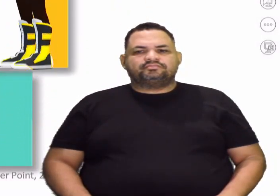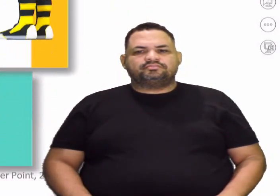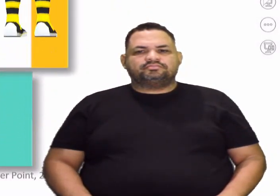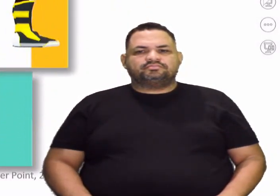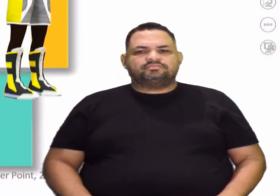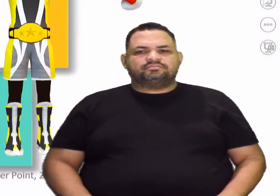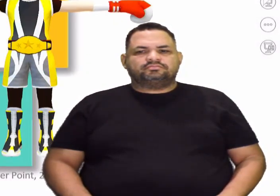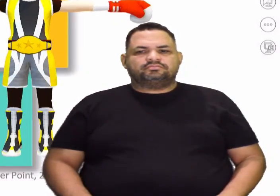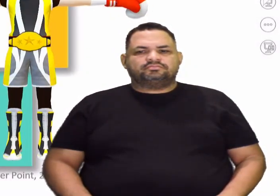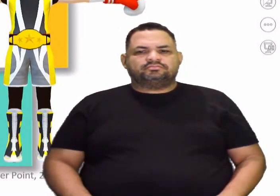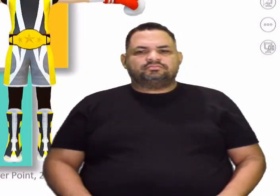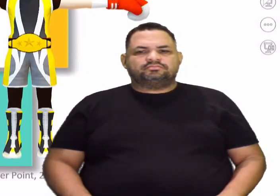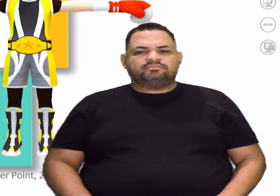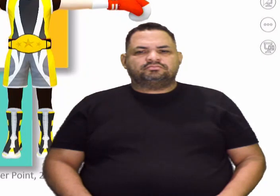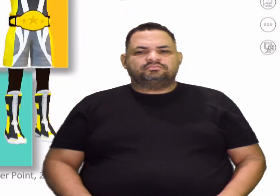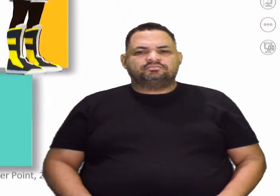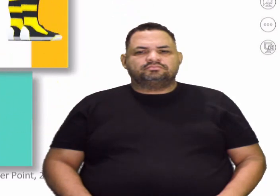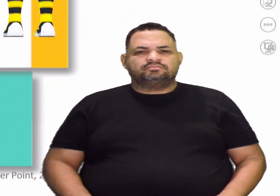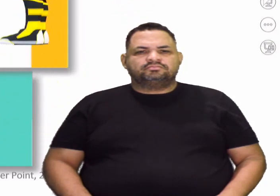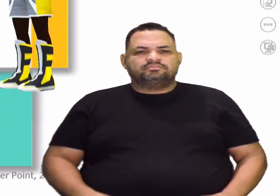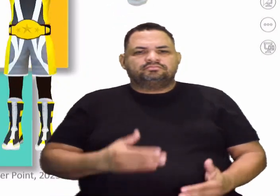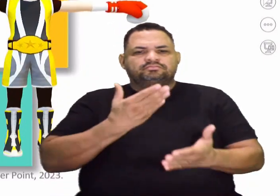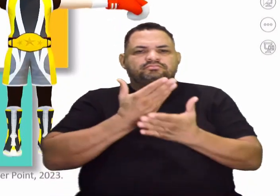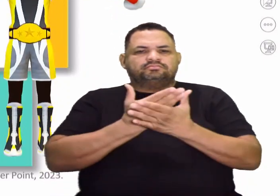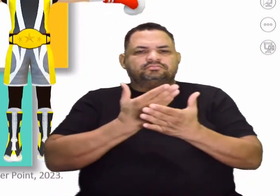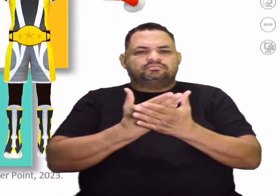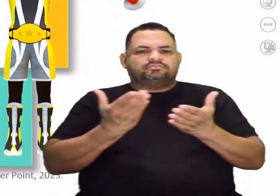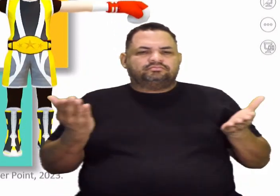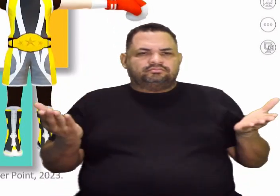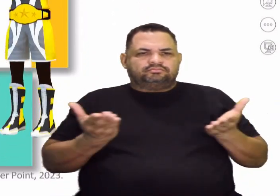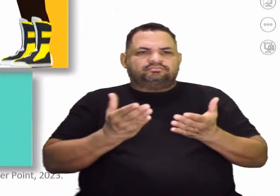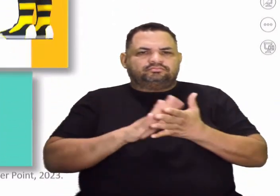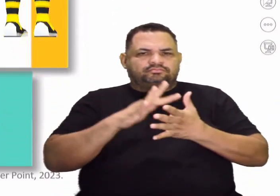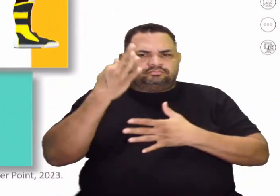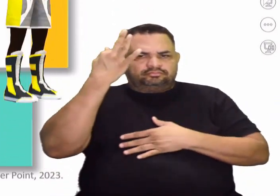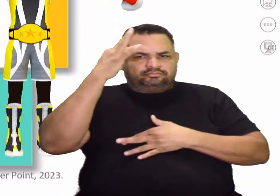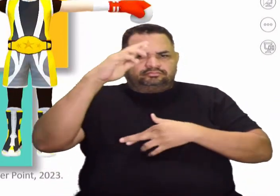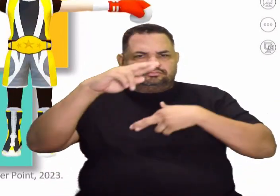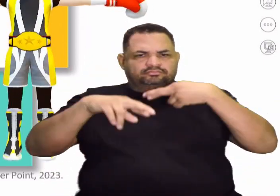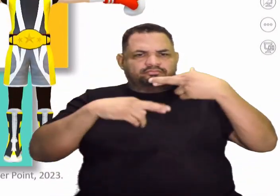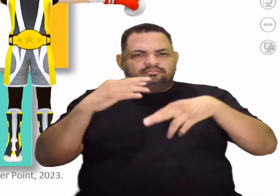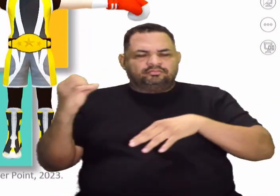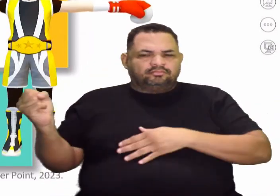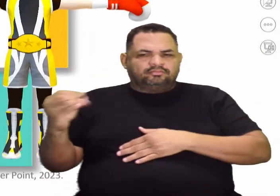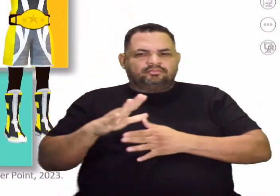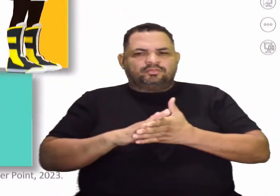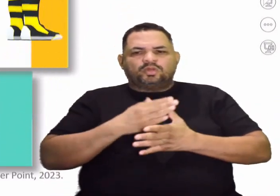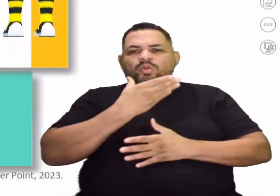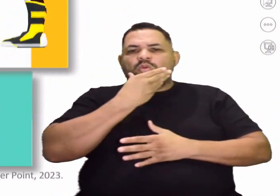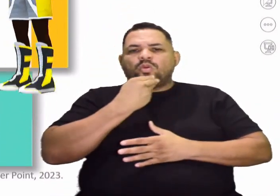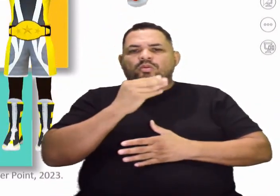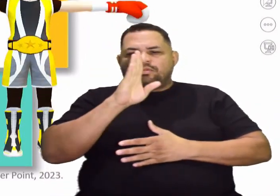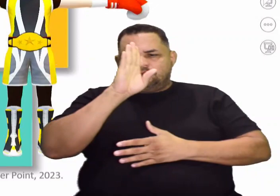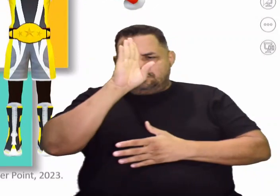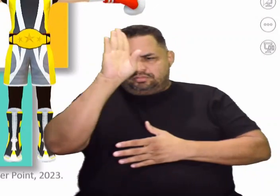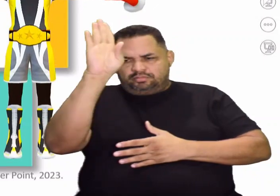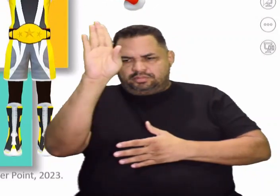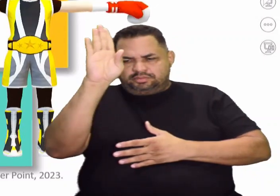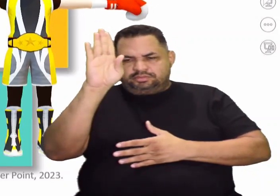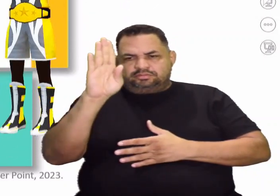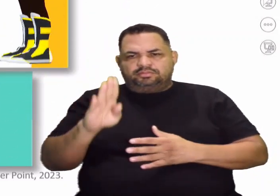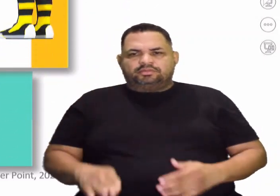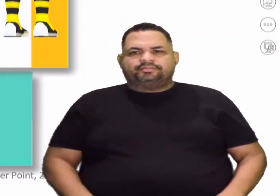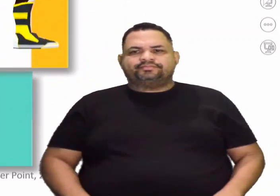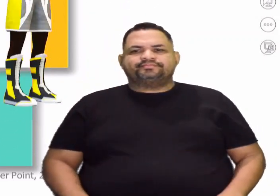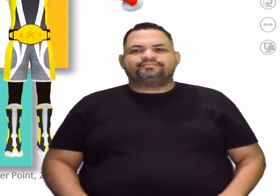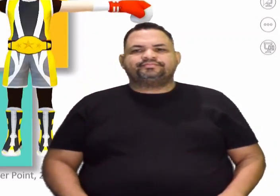ó. A nossa aula de hoje é filosofia renascentista, o homem como o centro, né? Coloquei aí